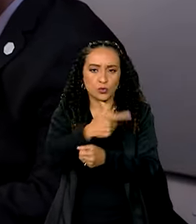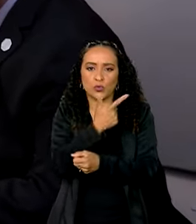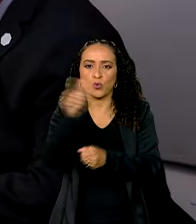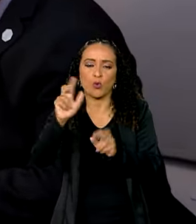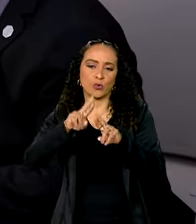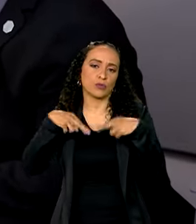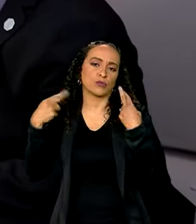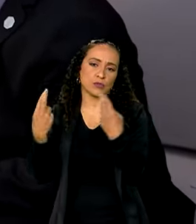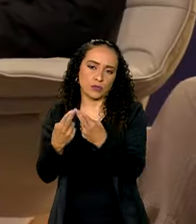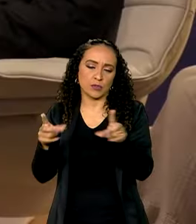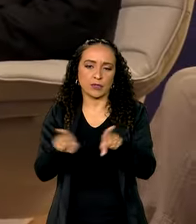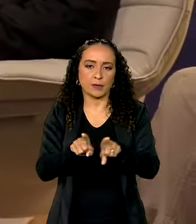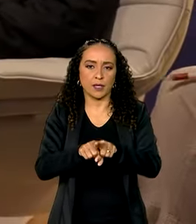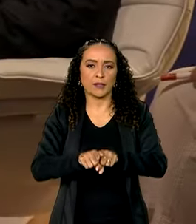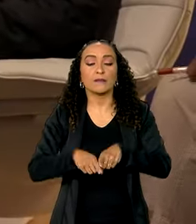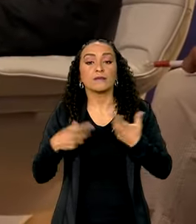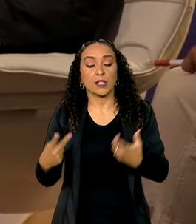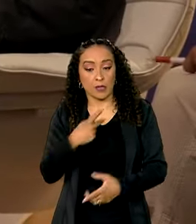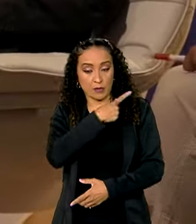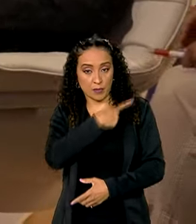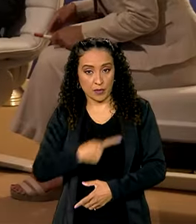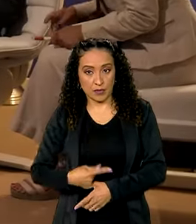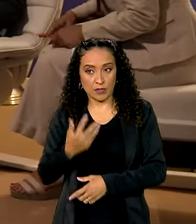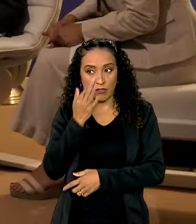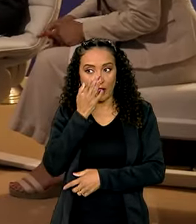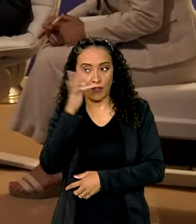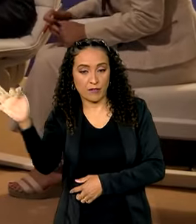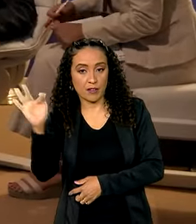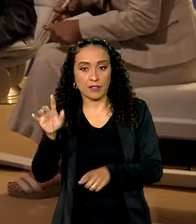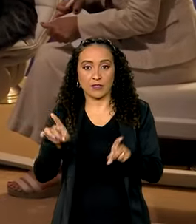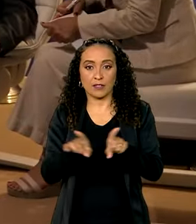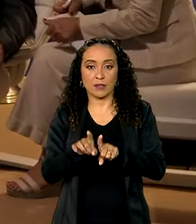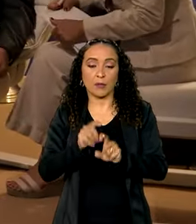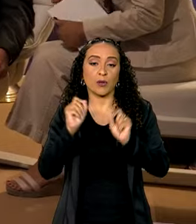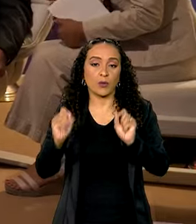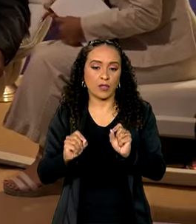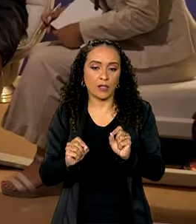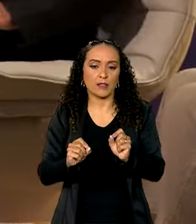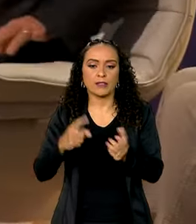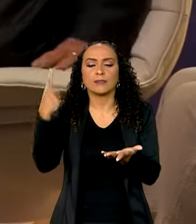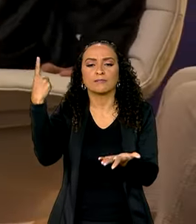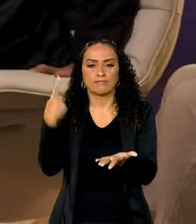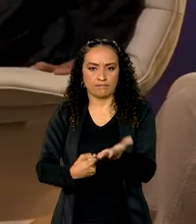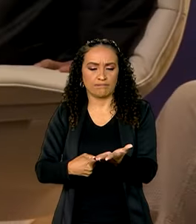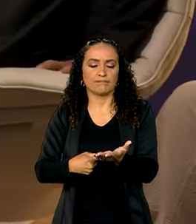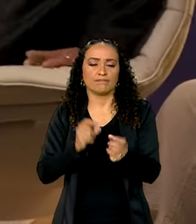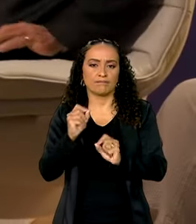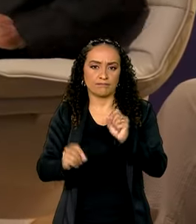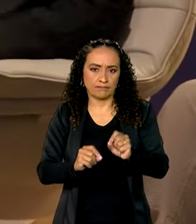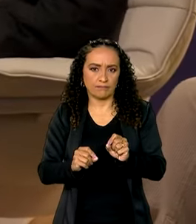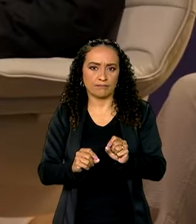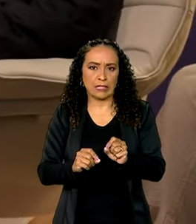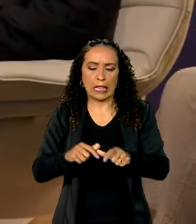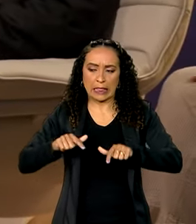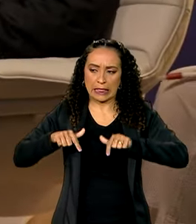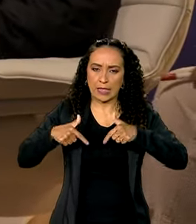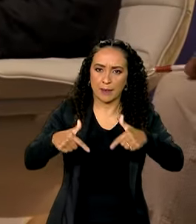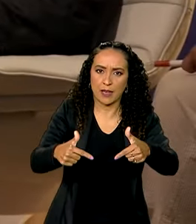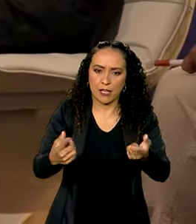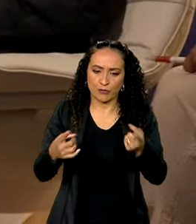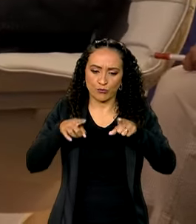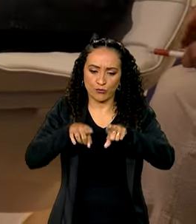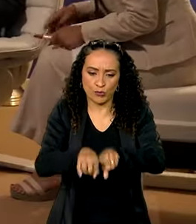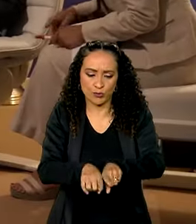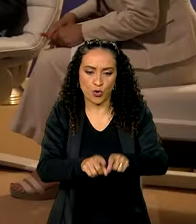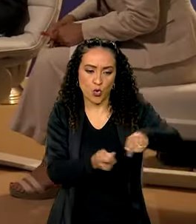outros encontros. Com o presidente da França, Emmanuel Macron, foi firmado o compromisso de trabalhar pelo fim